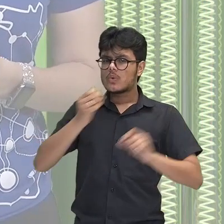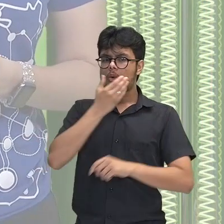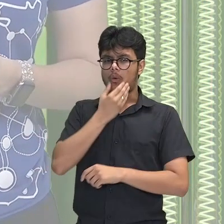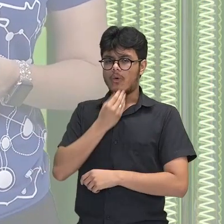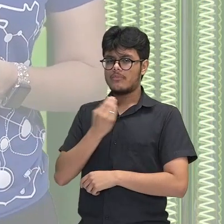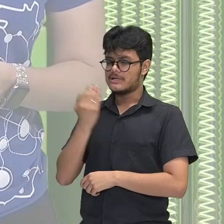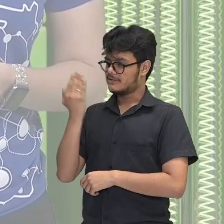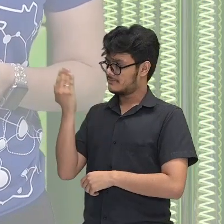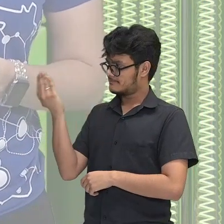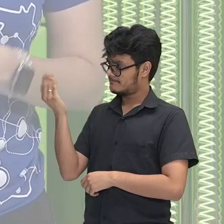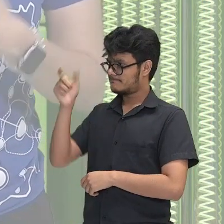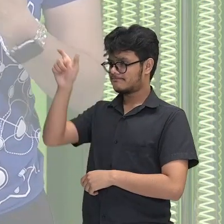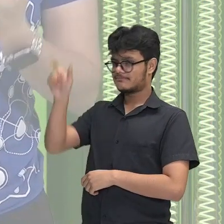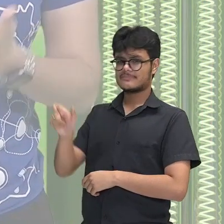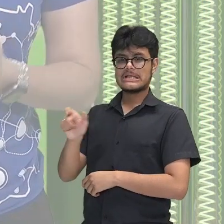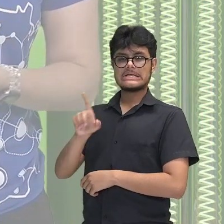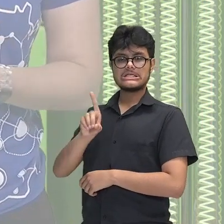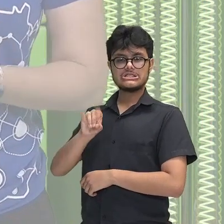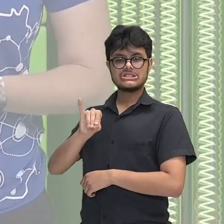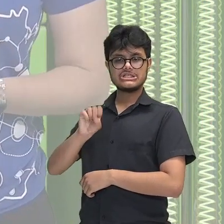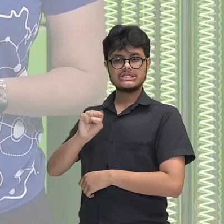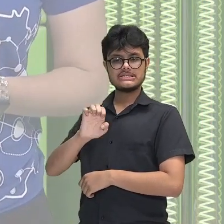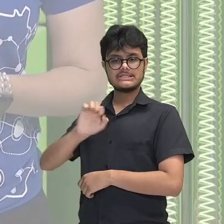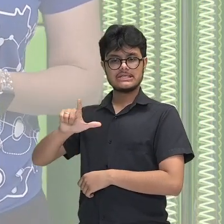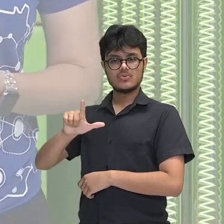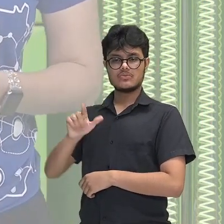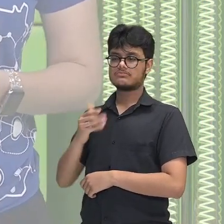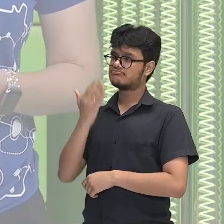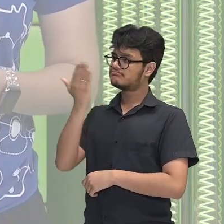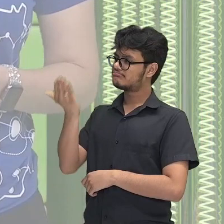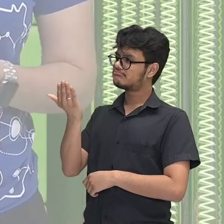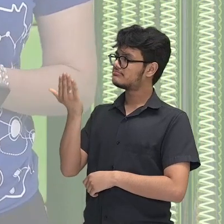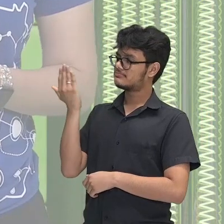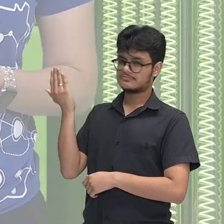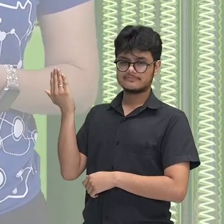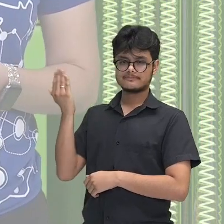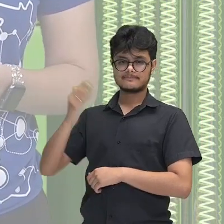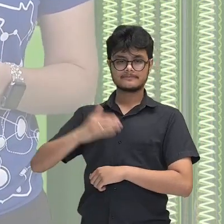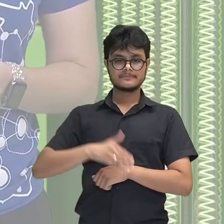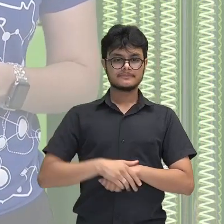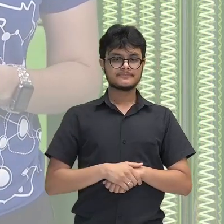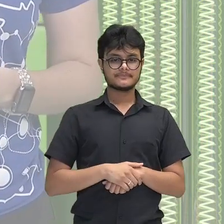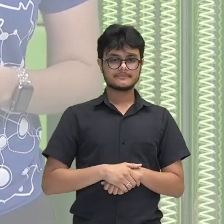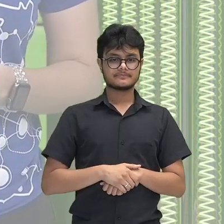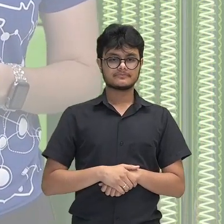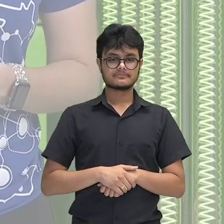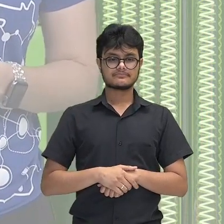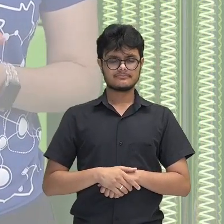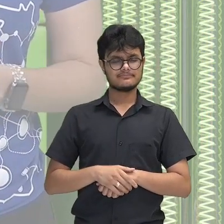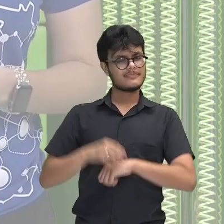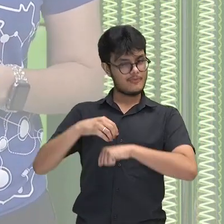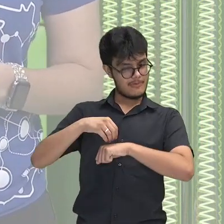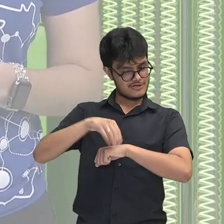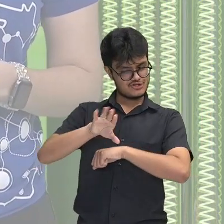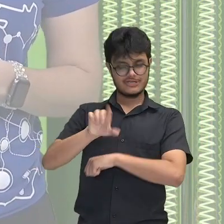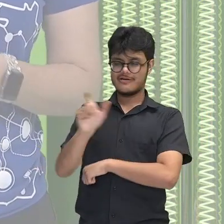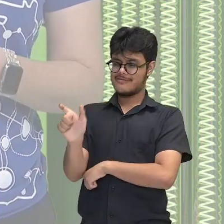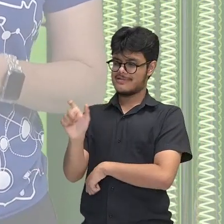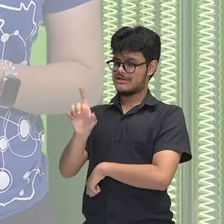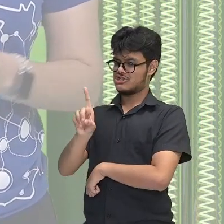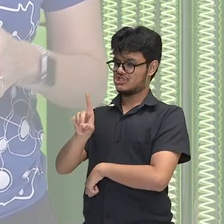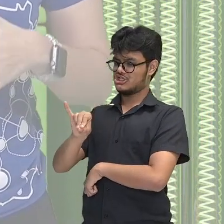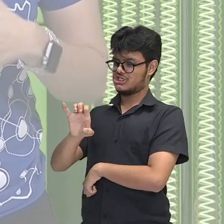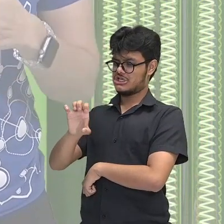esse cientista, esse pesquisador chamado de Rudolf Diesel, que já dá uma dica, né, pelo nome